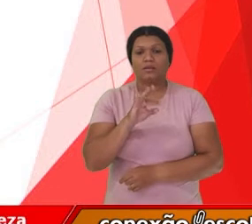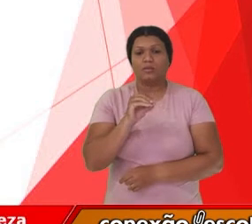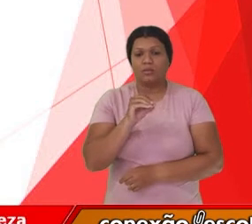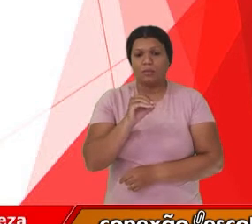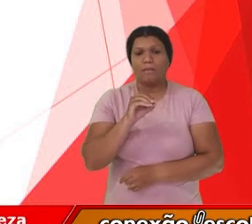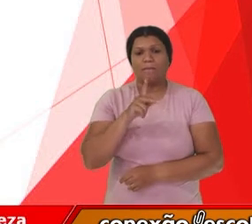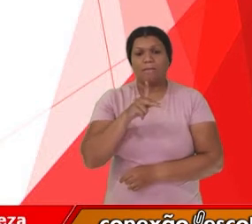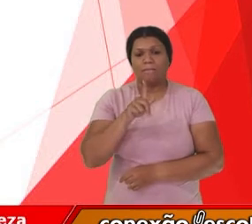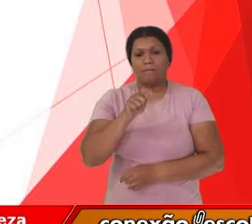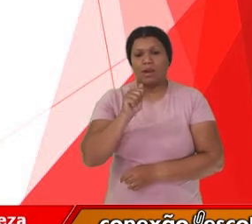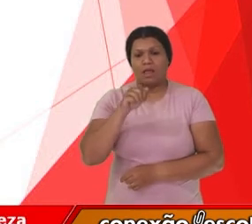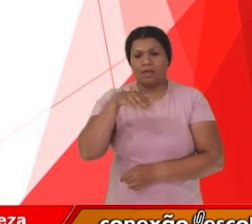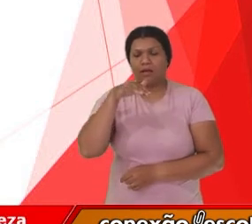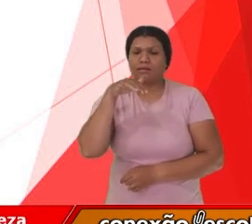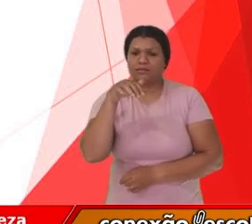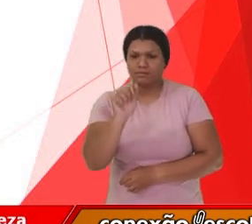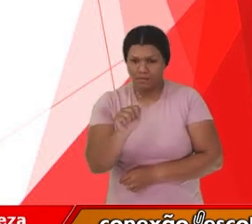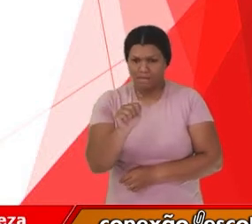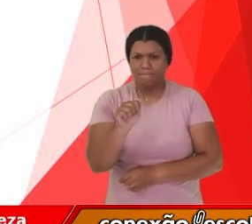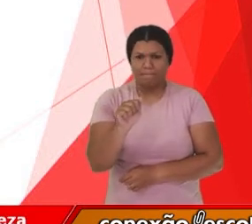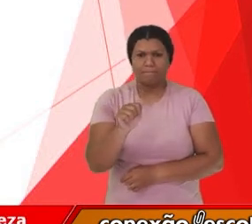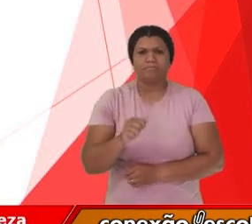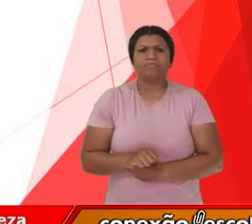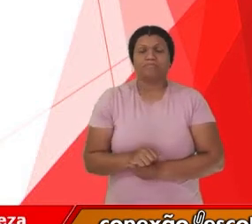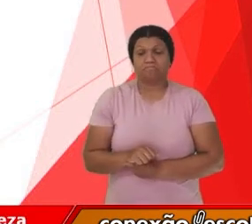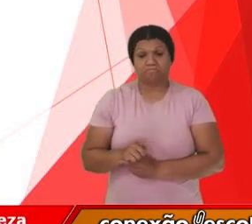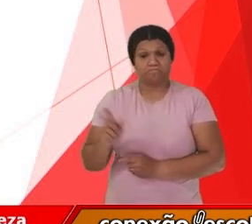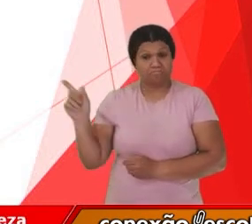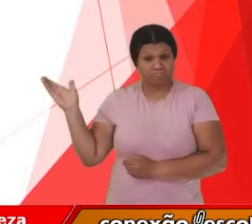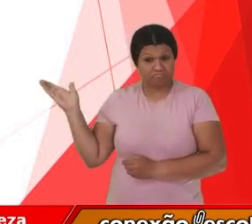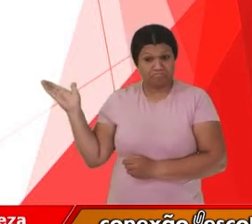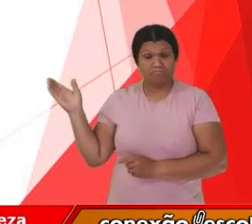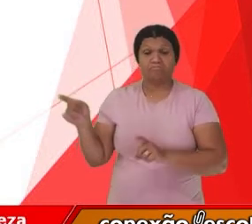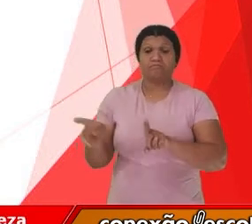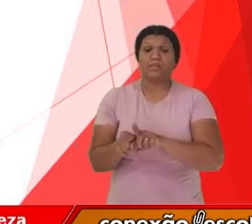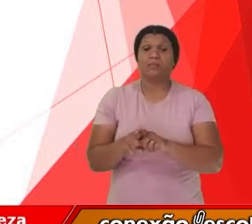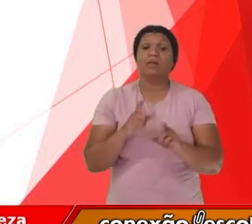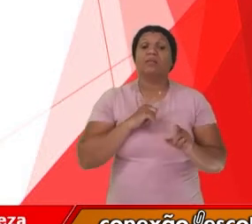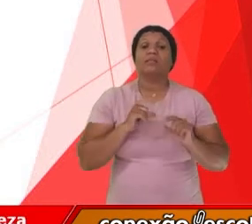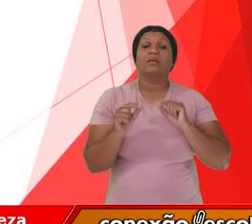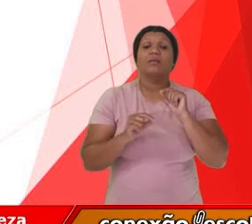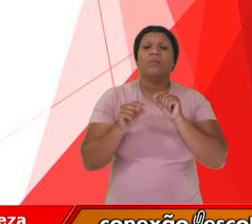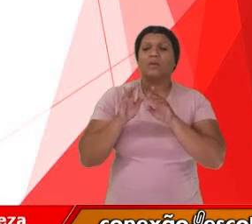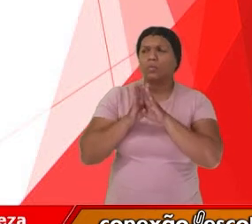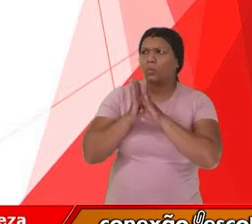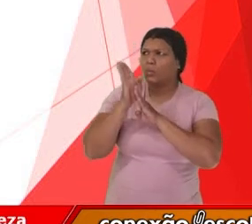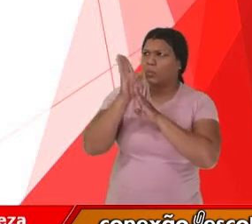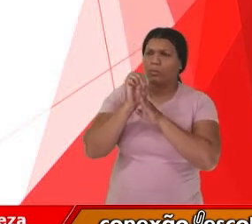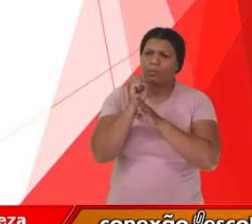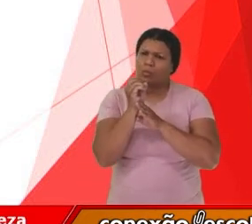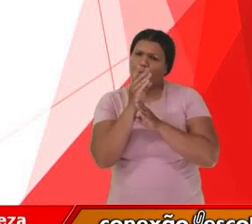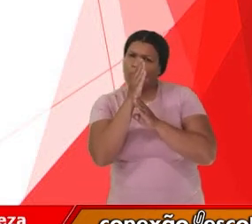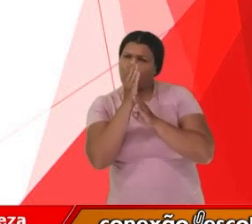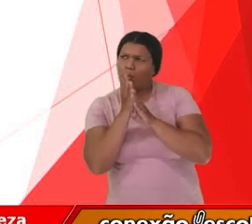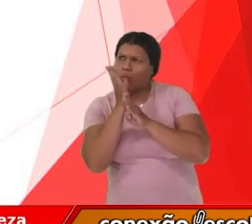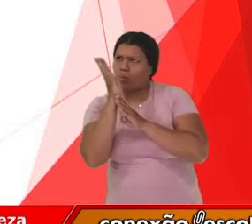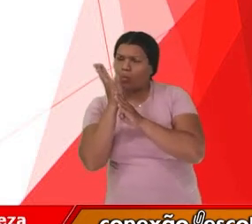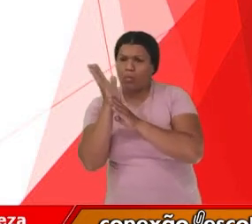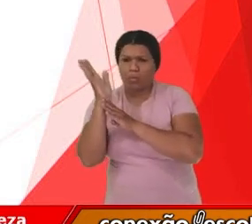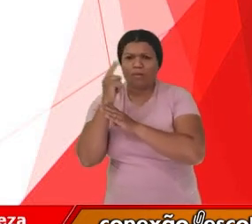Os neurônios têm também esses prolongamentos do corpo celular, que nós chamamos de dendritos. Eles